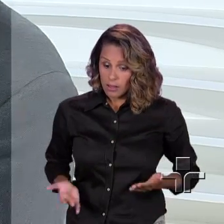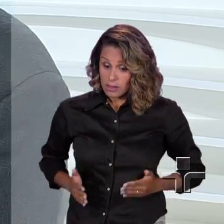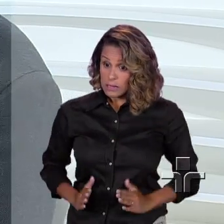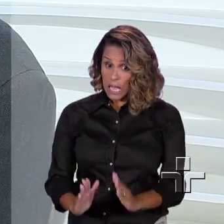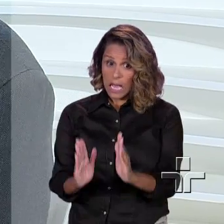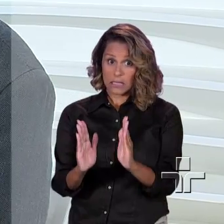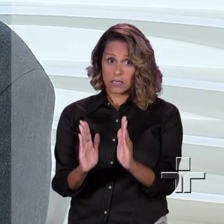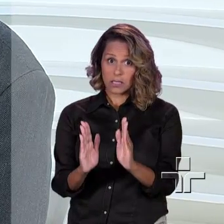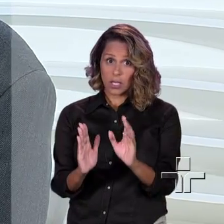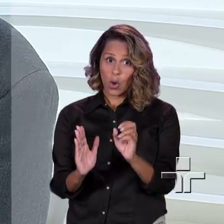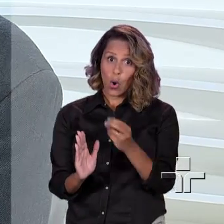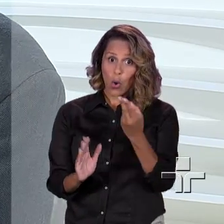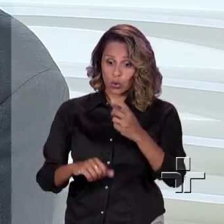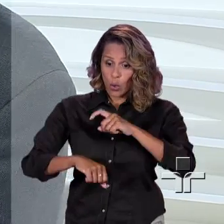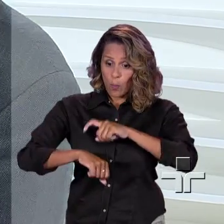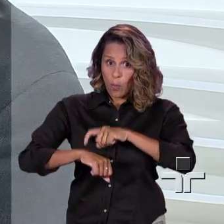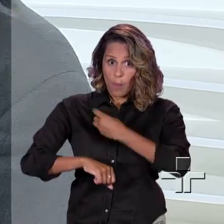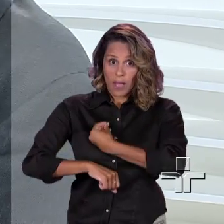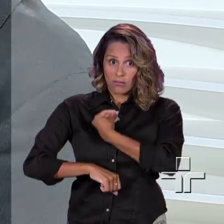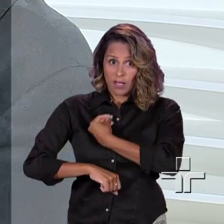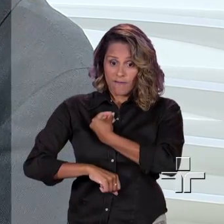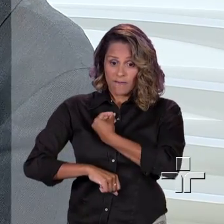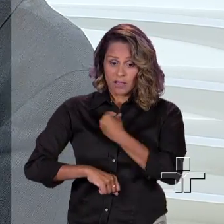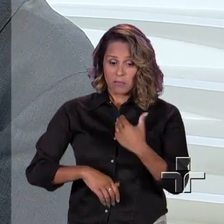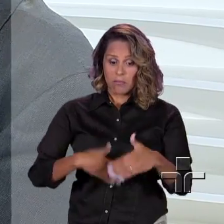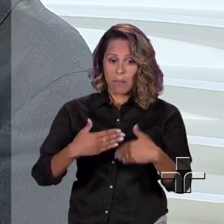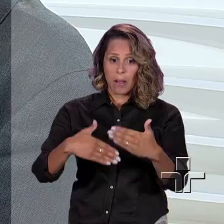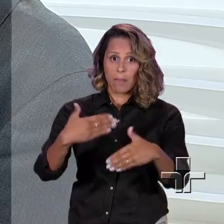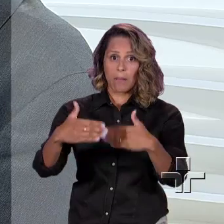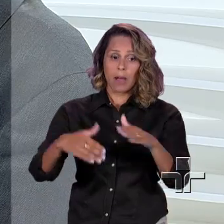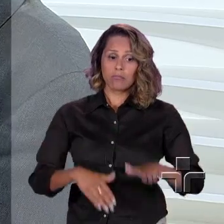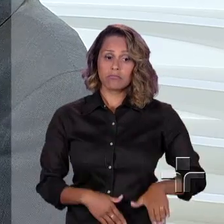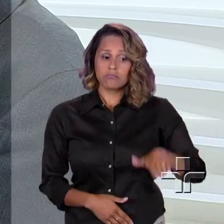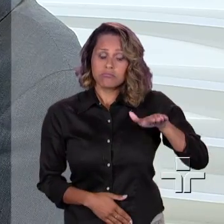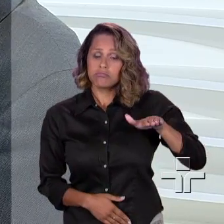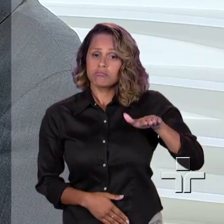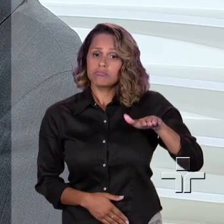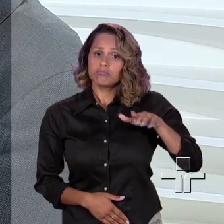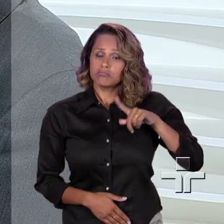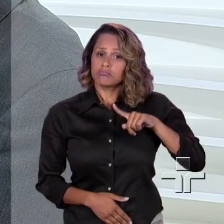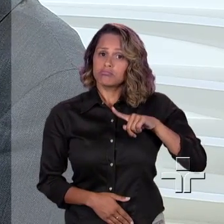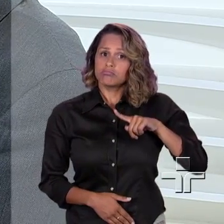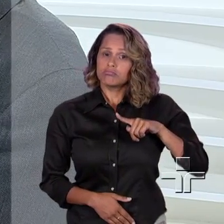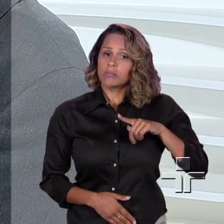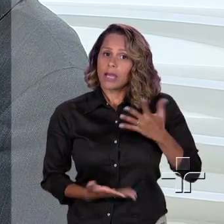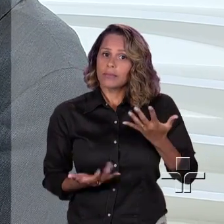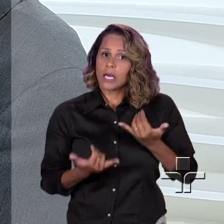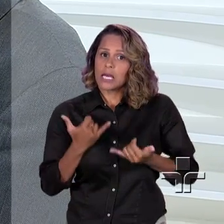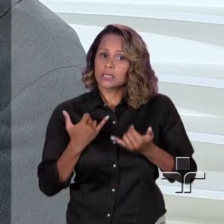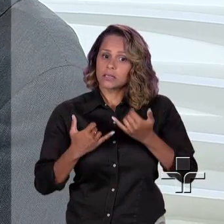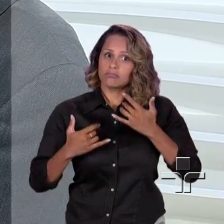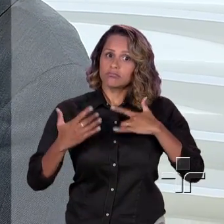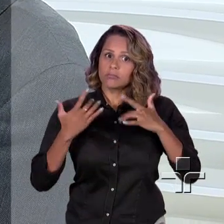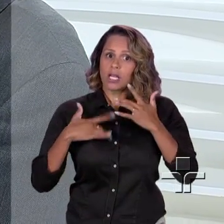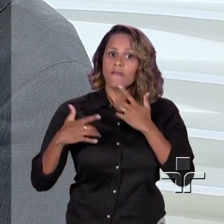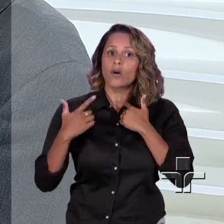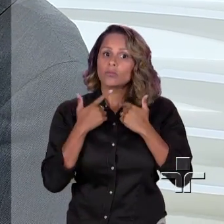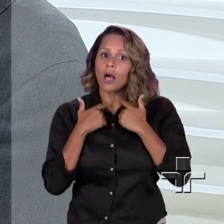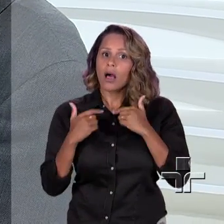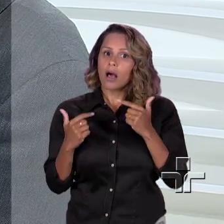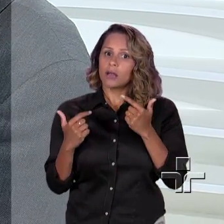sua vida desenvolvem um desejo para uma pessoa do mesmo sexo ou gênero, independentemente da sua origem de